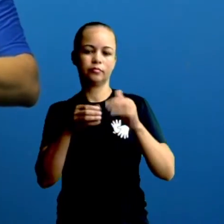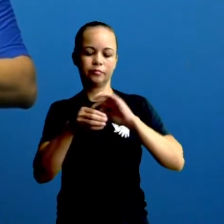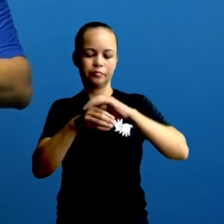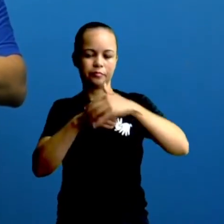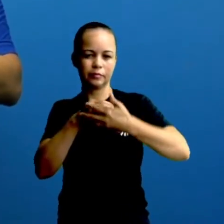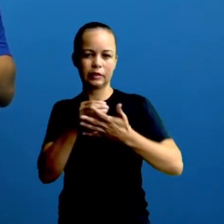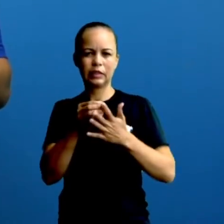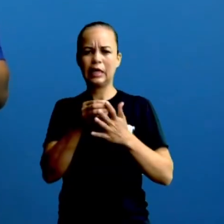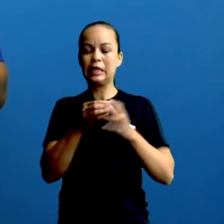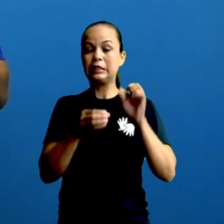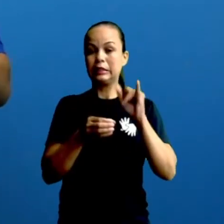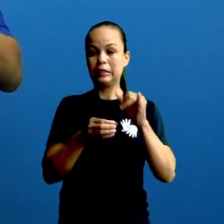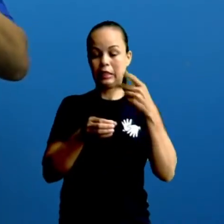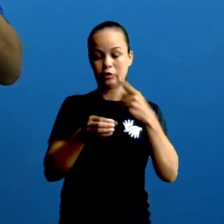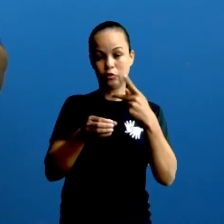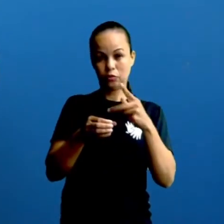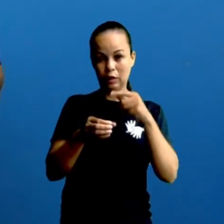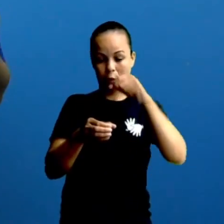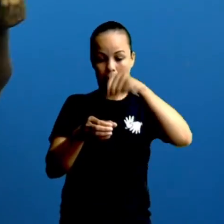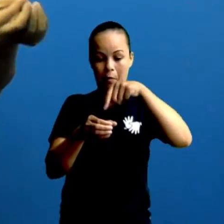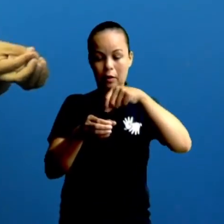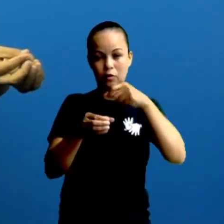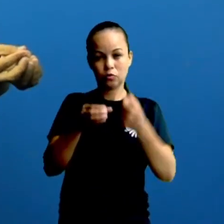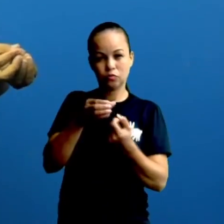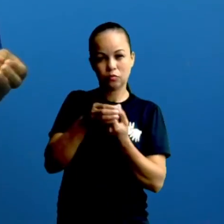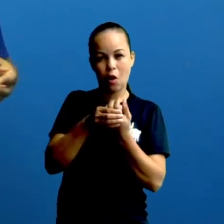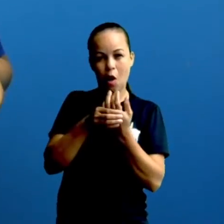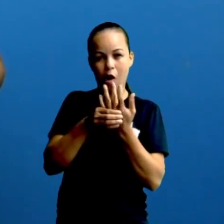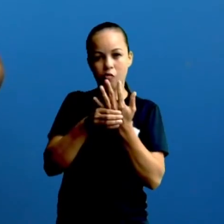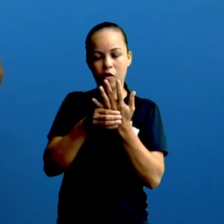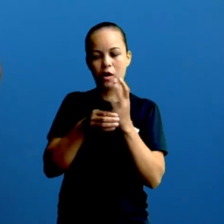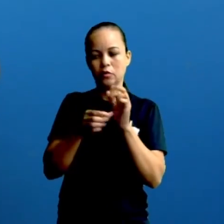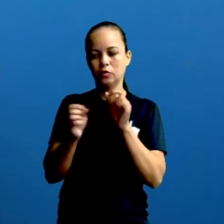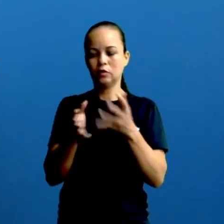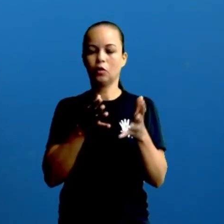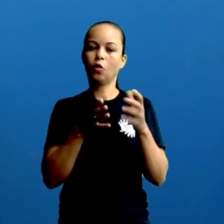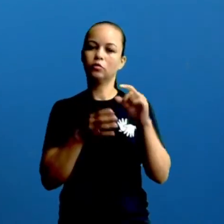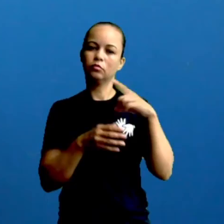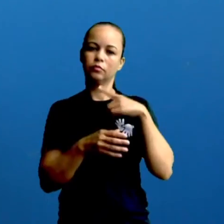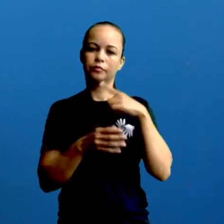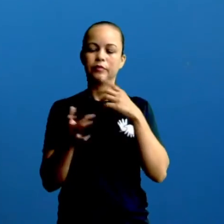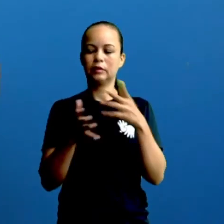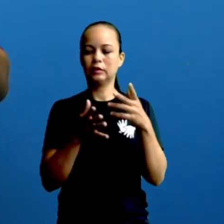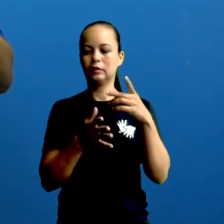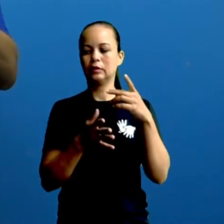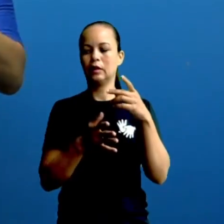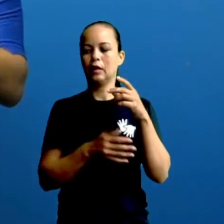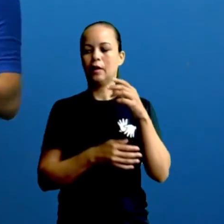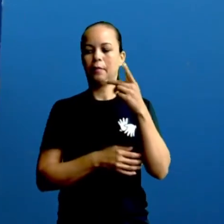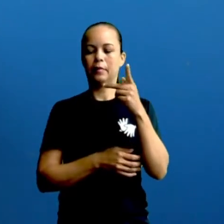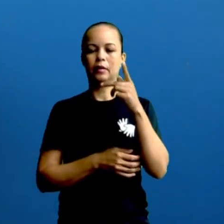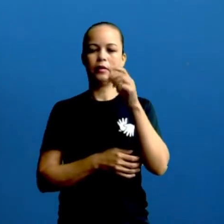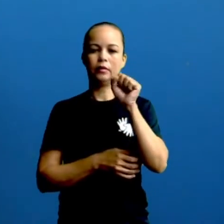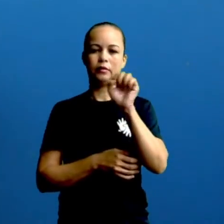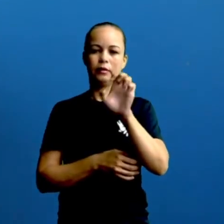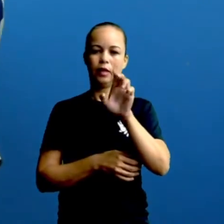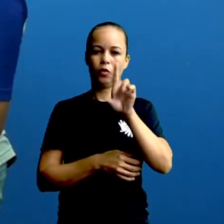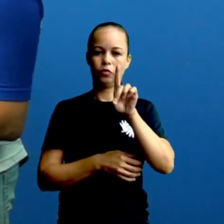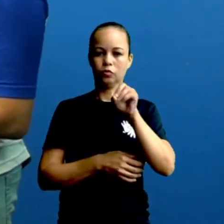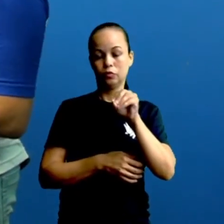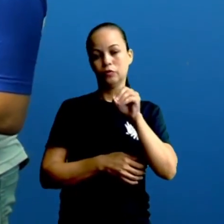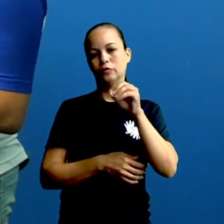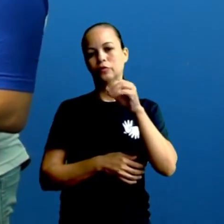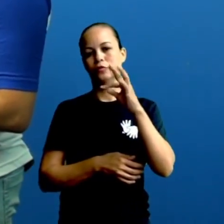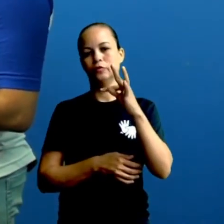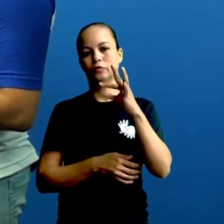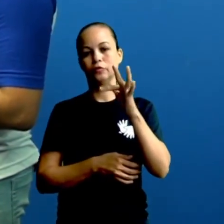essa estrutura não vir do ovário, essa estrutura carnosa comestível, a gente está diante de uma pseudo-fruta. E aí, abre